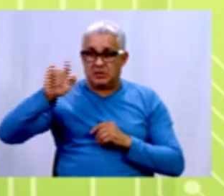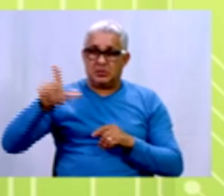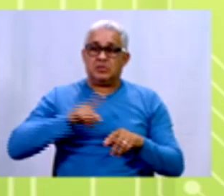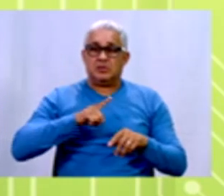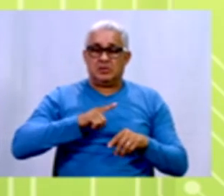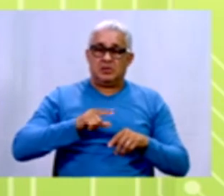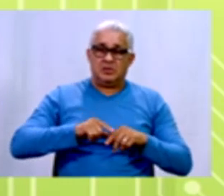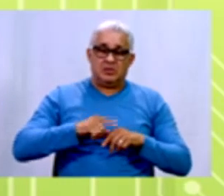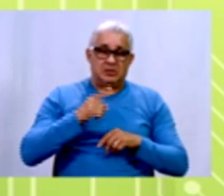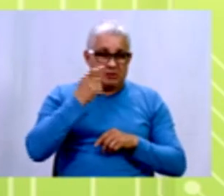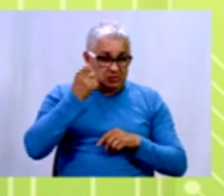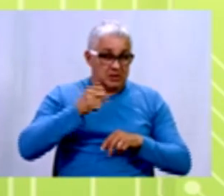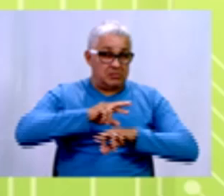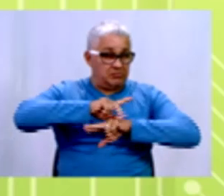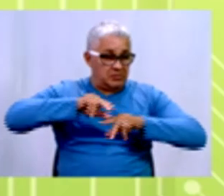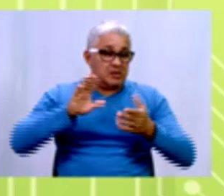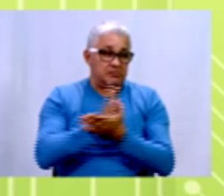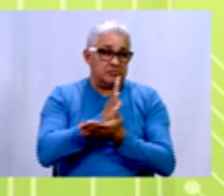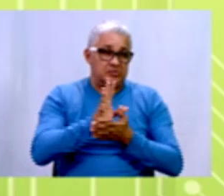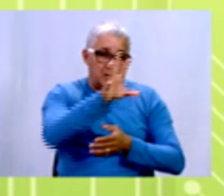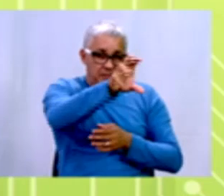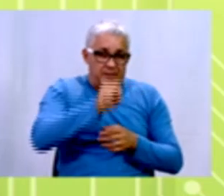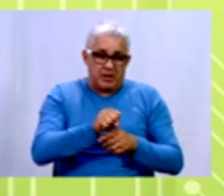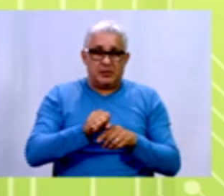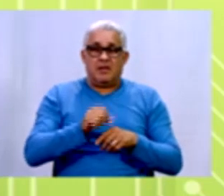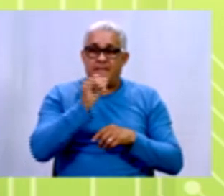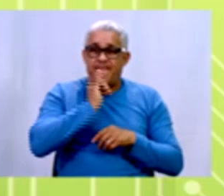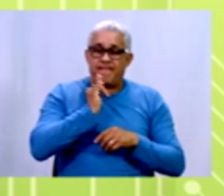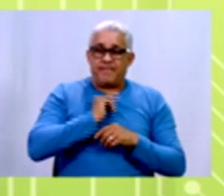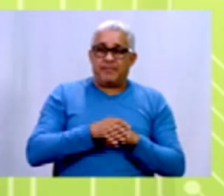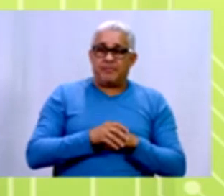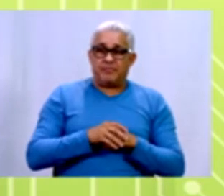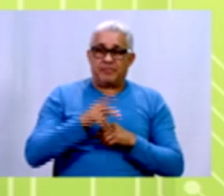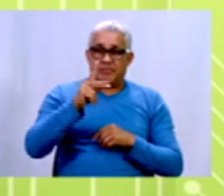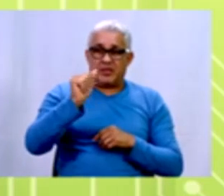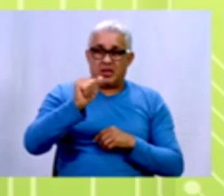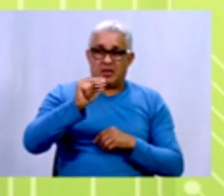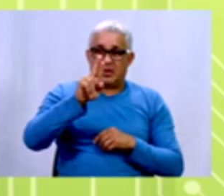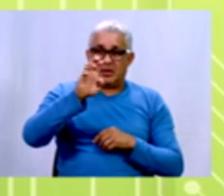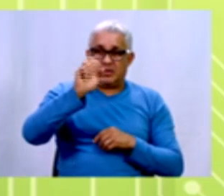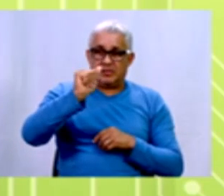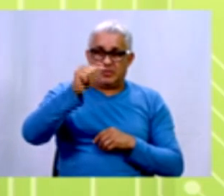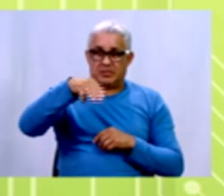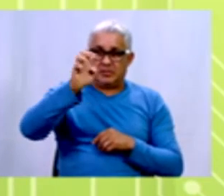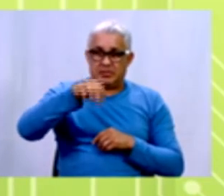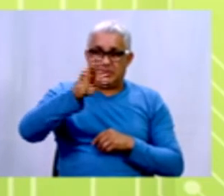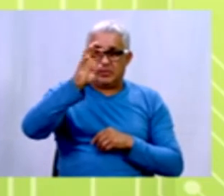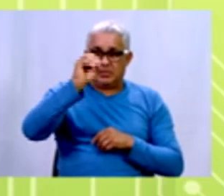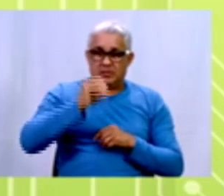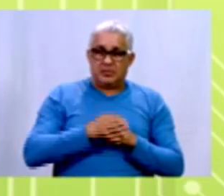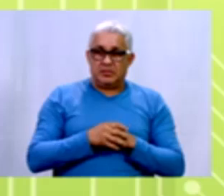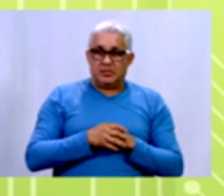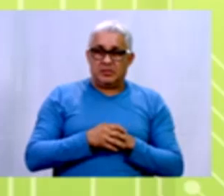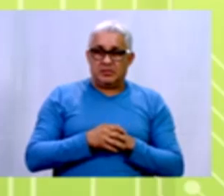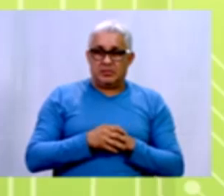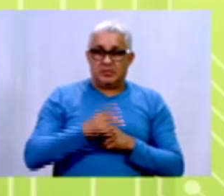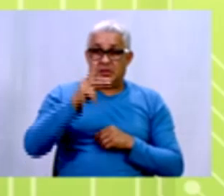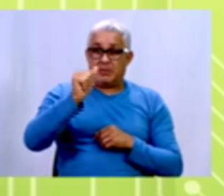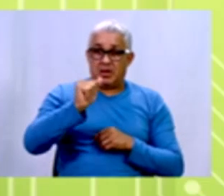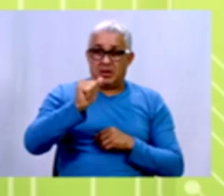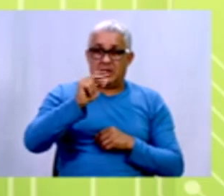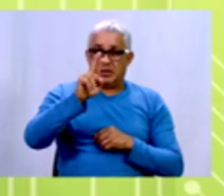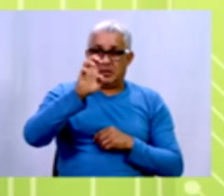coisas interessantes que podem ser adotadas, como por exemplo o pareamento, né, que é o desenvolvimento em pares, né,